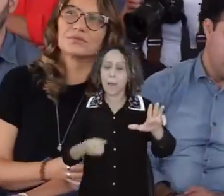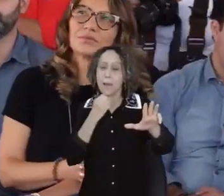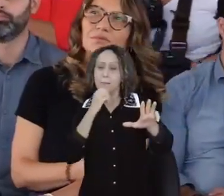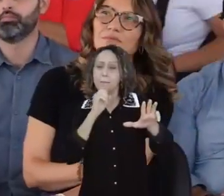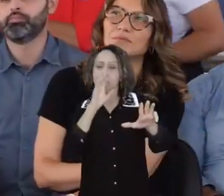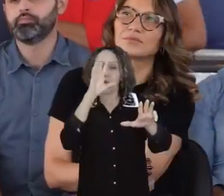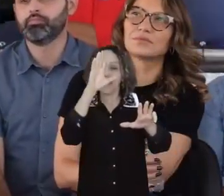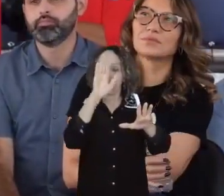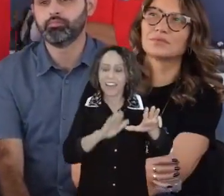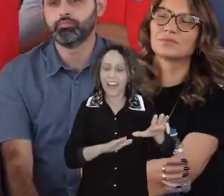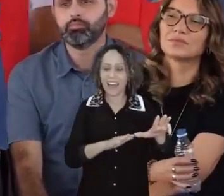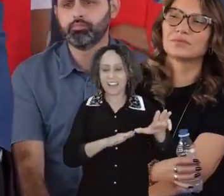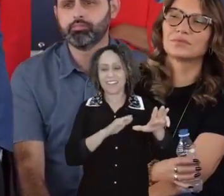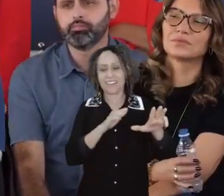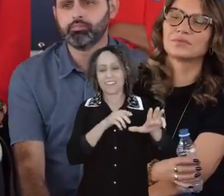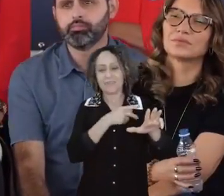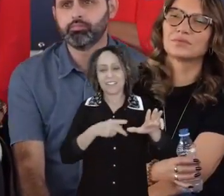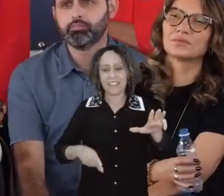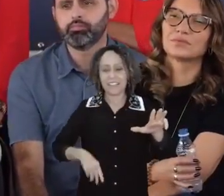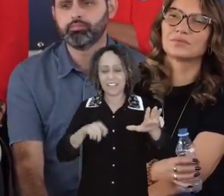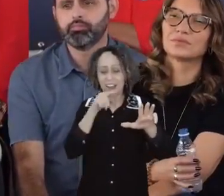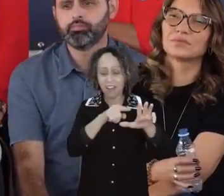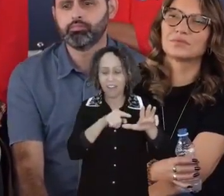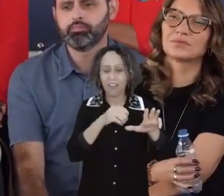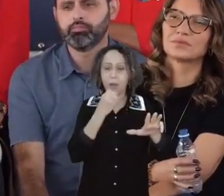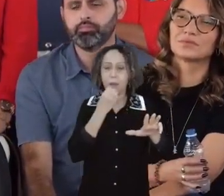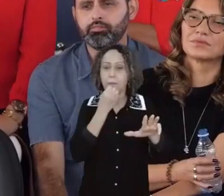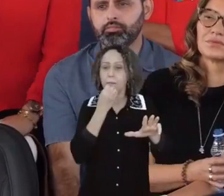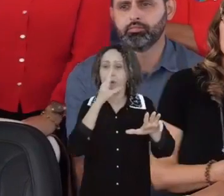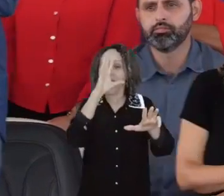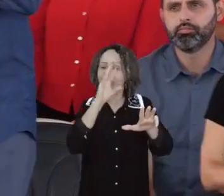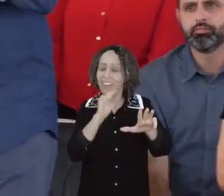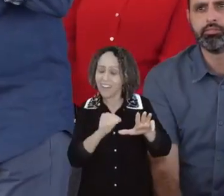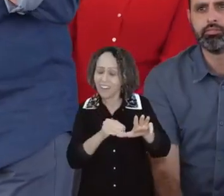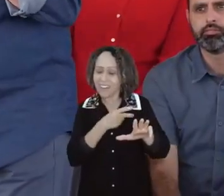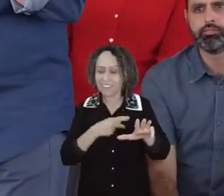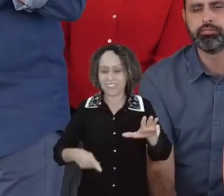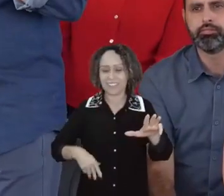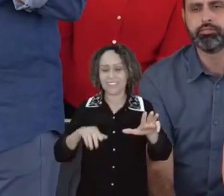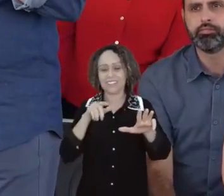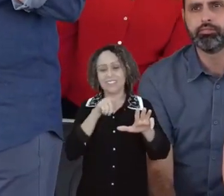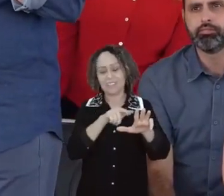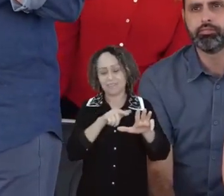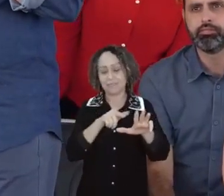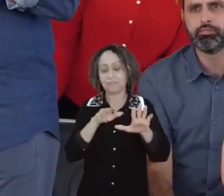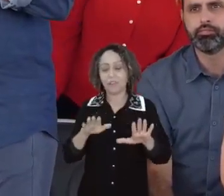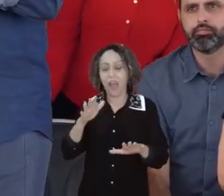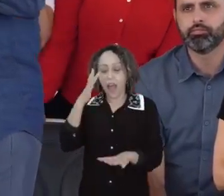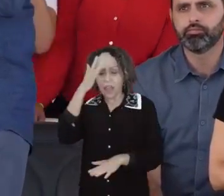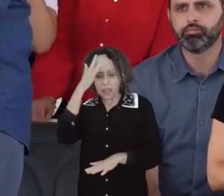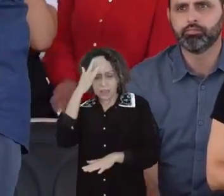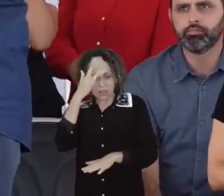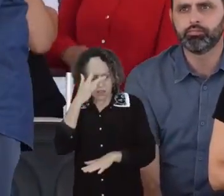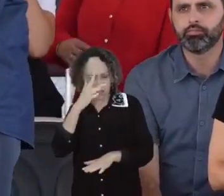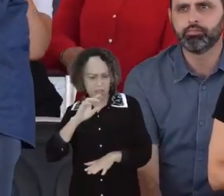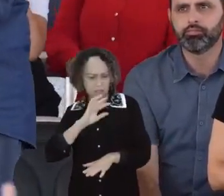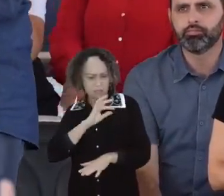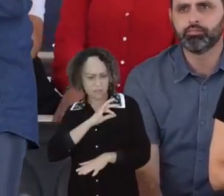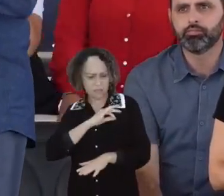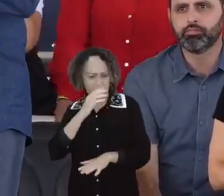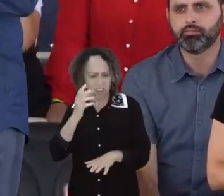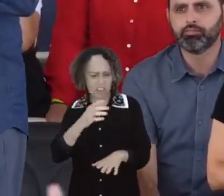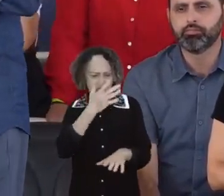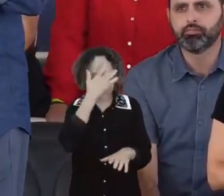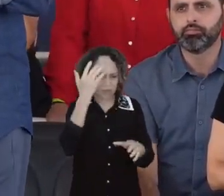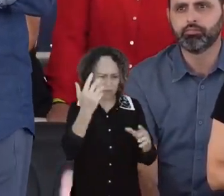e ficar em casa. Eu falei, não tenho. Não posso colocar tornozeleira porque não sou pombo-correio. Não tem